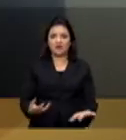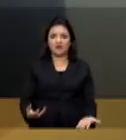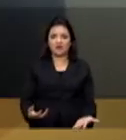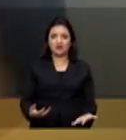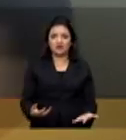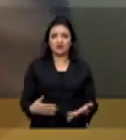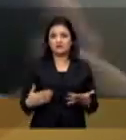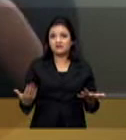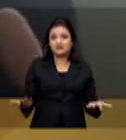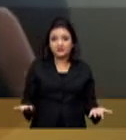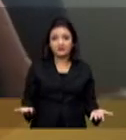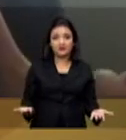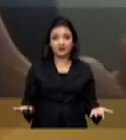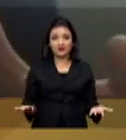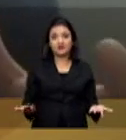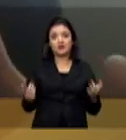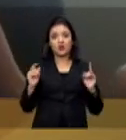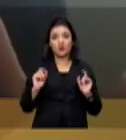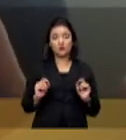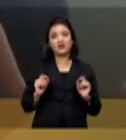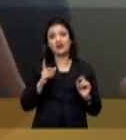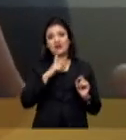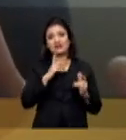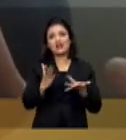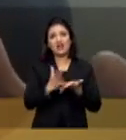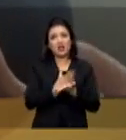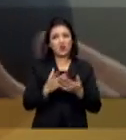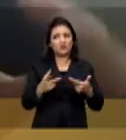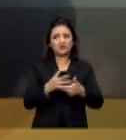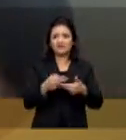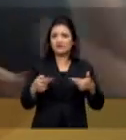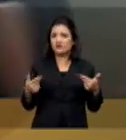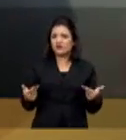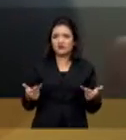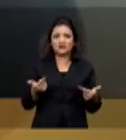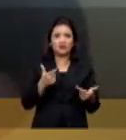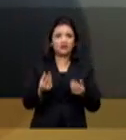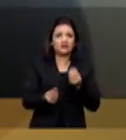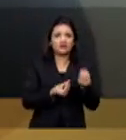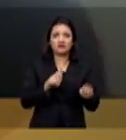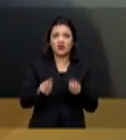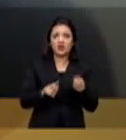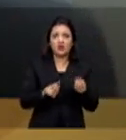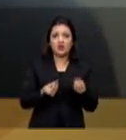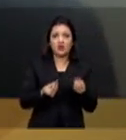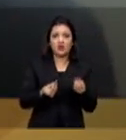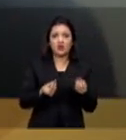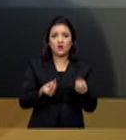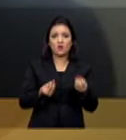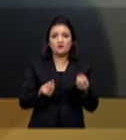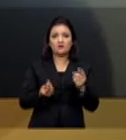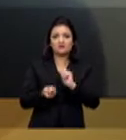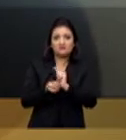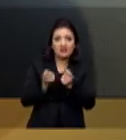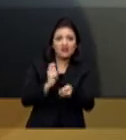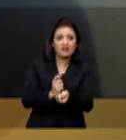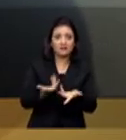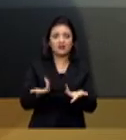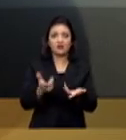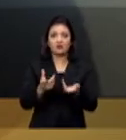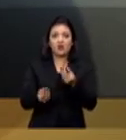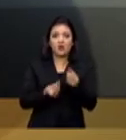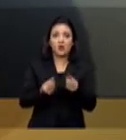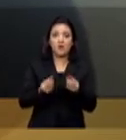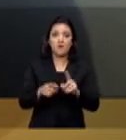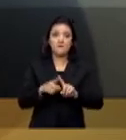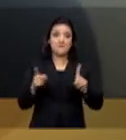que, em verdade, não conseguem ser bem contornadas por parte do magistrado. Necessariamente, a pena,